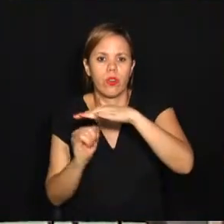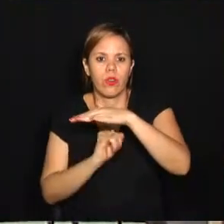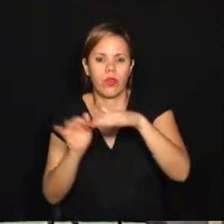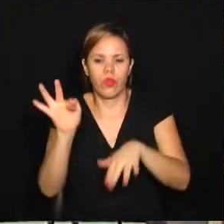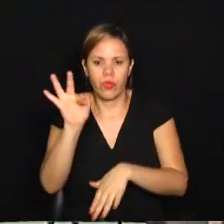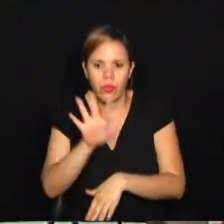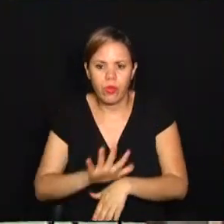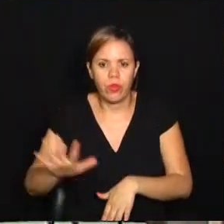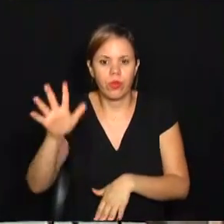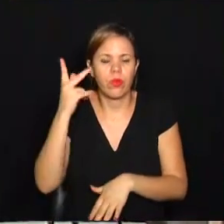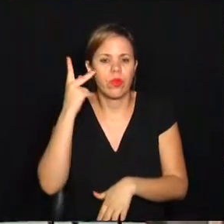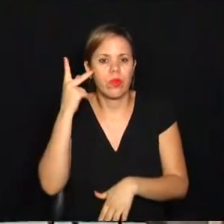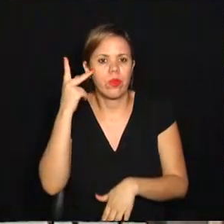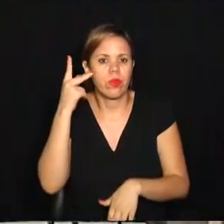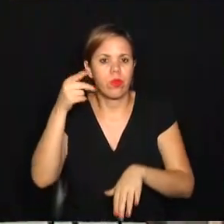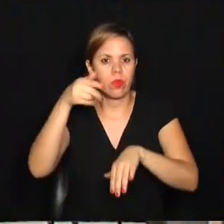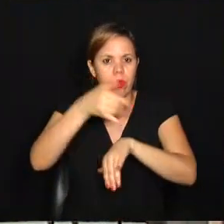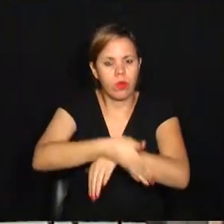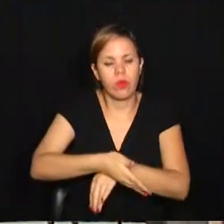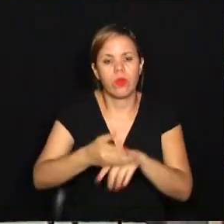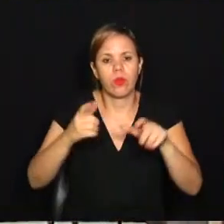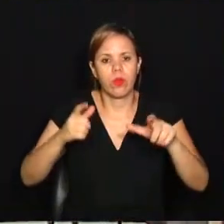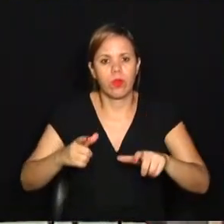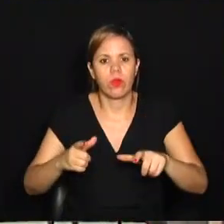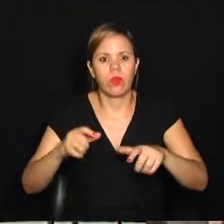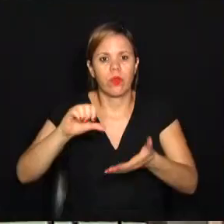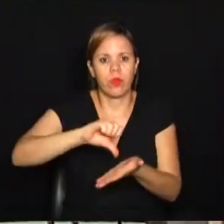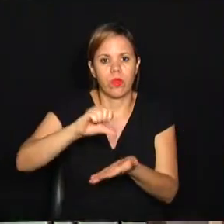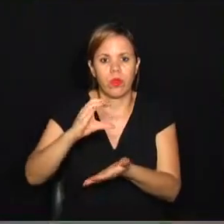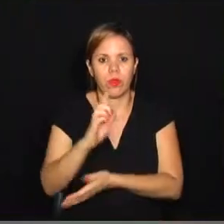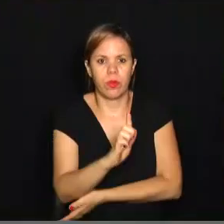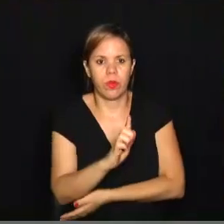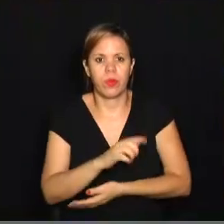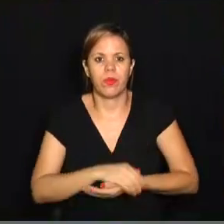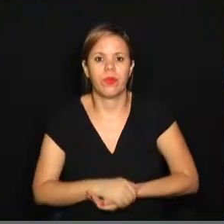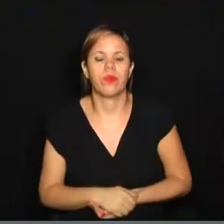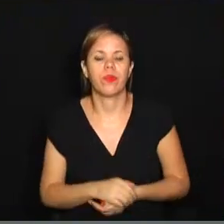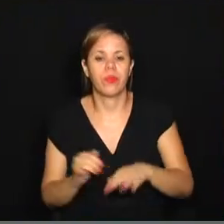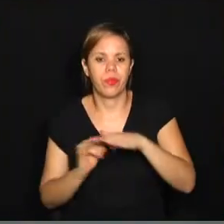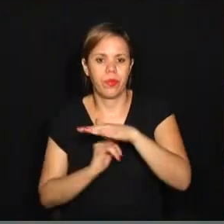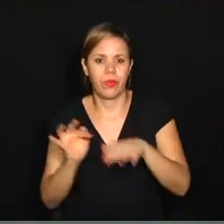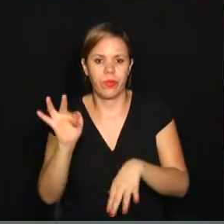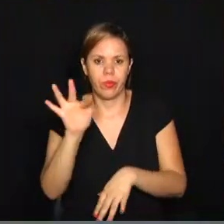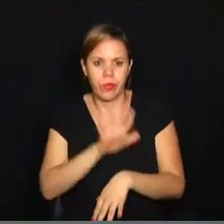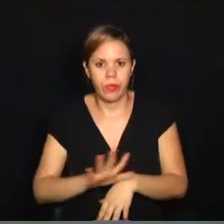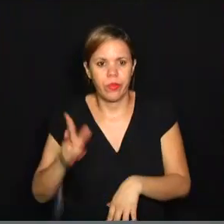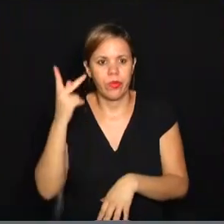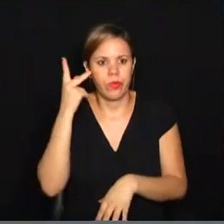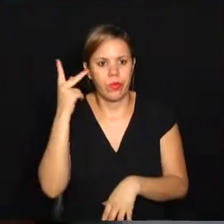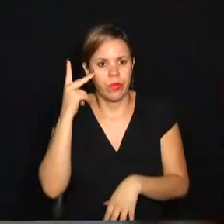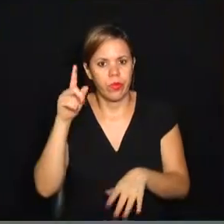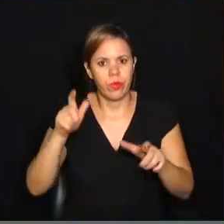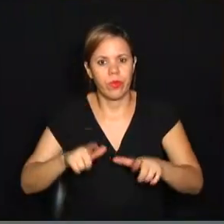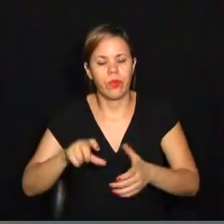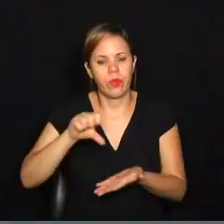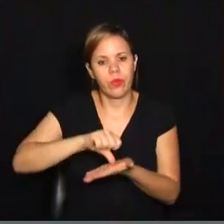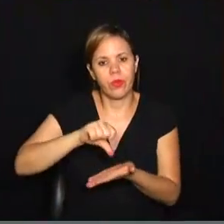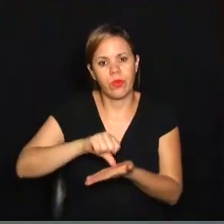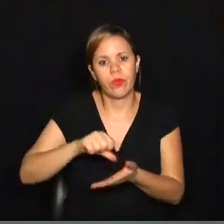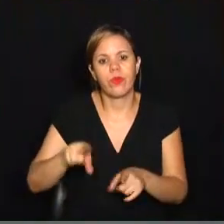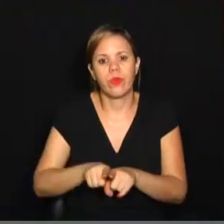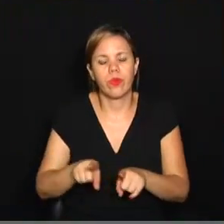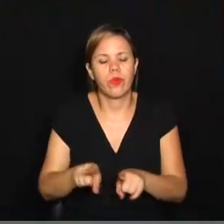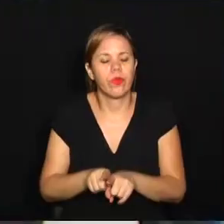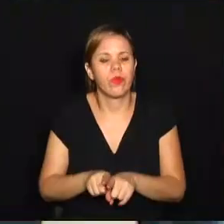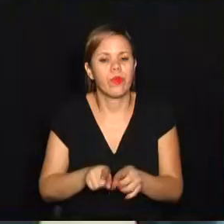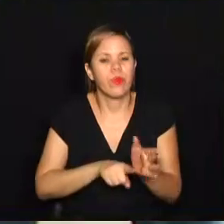Federal de São Paulo, instalado no distrito do Campo Grande. O Instituto Federal de São Paulo é um centro de estudo que,